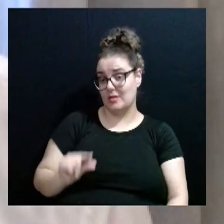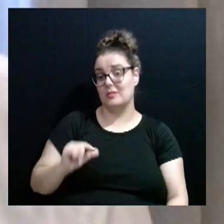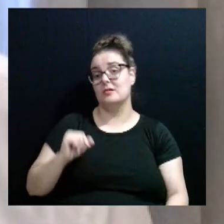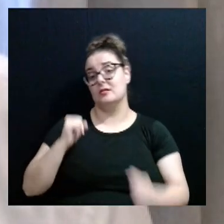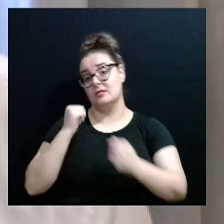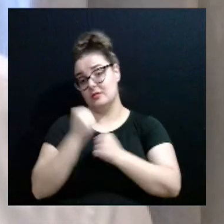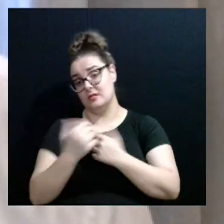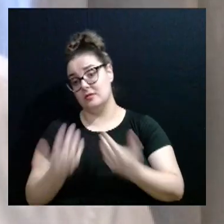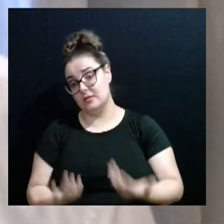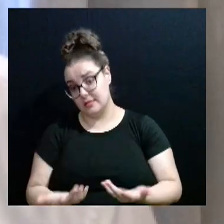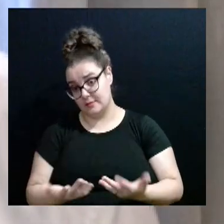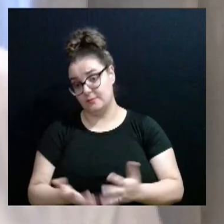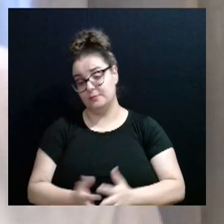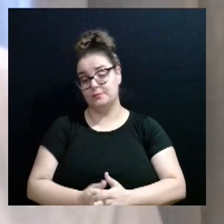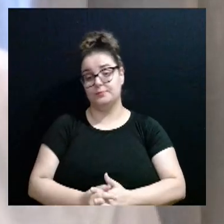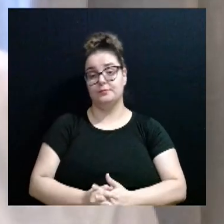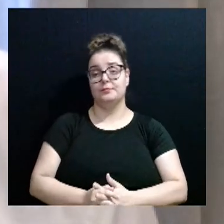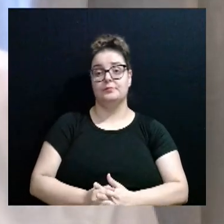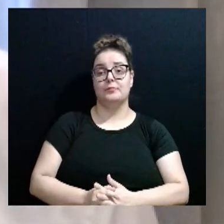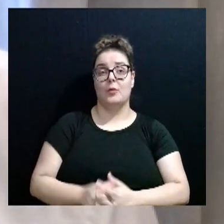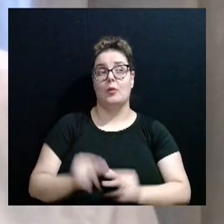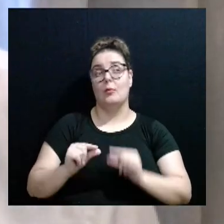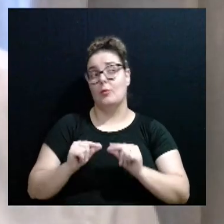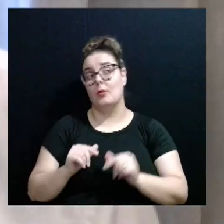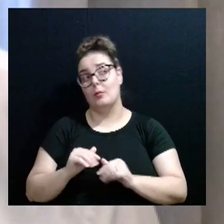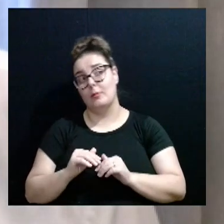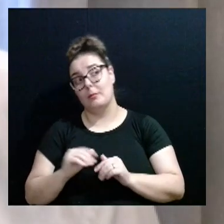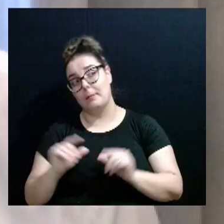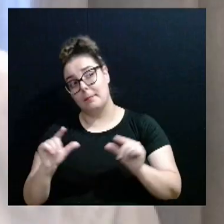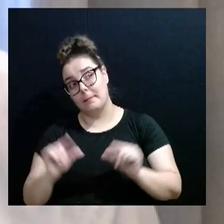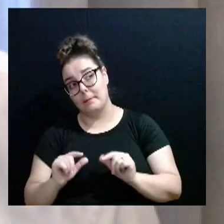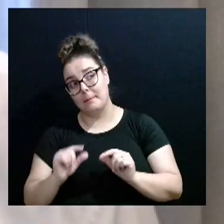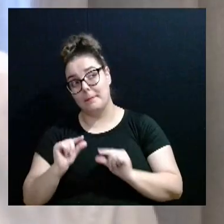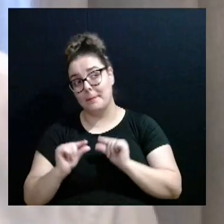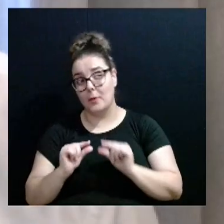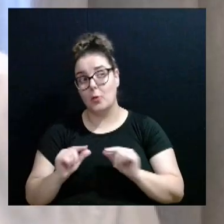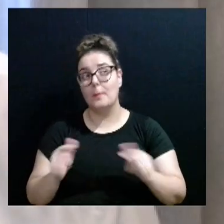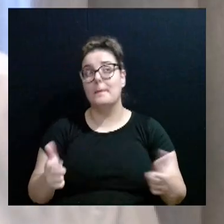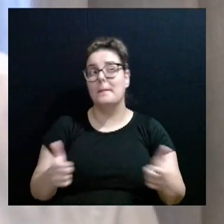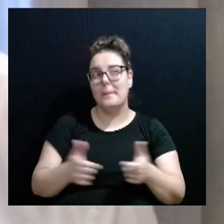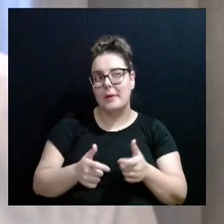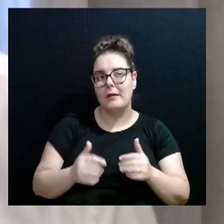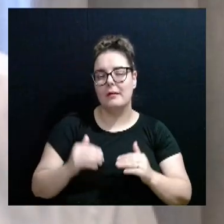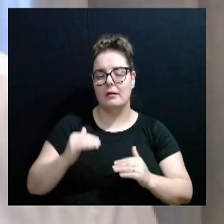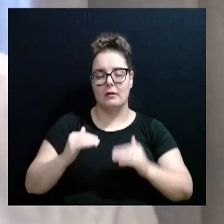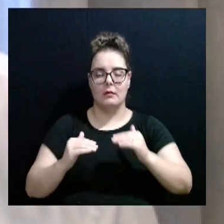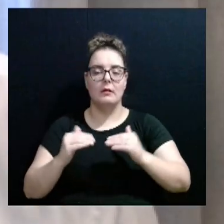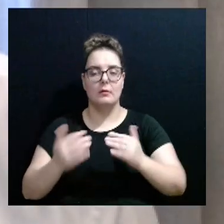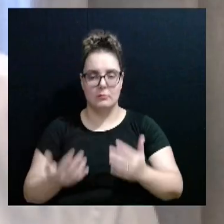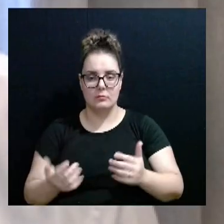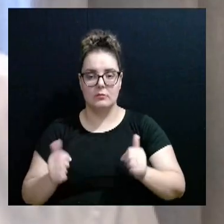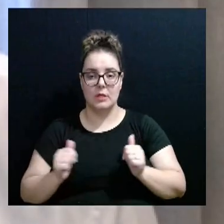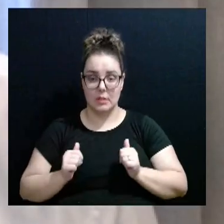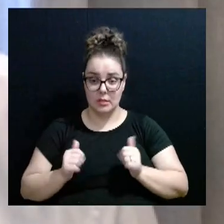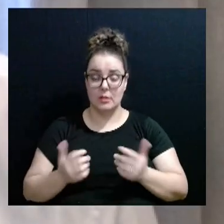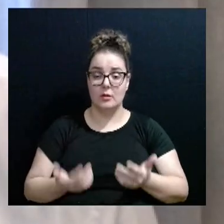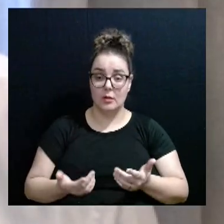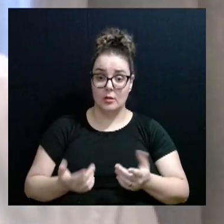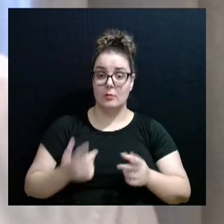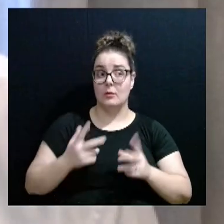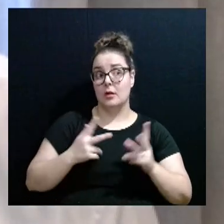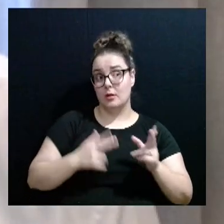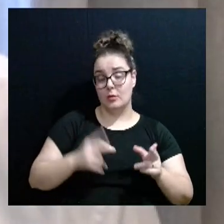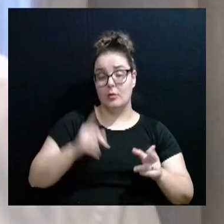dessa neutralidade, mas a visão que a gente tem da forma como os Estados Unidos têm visto e têm